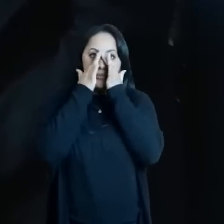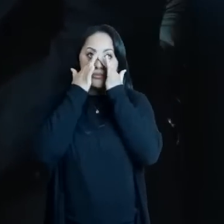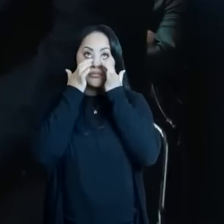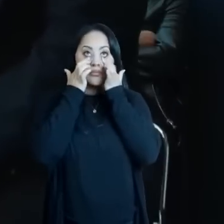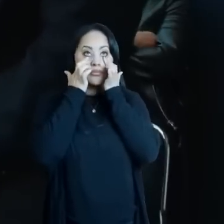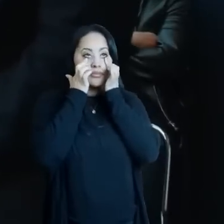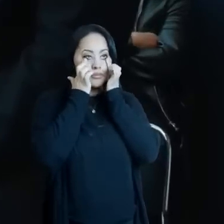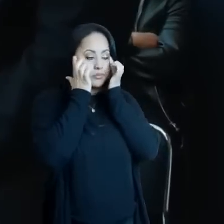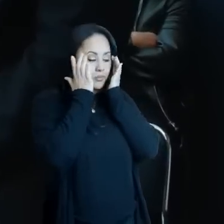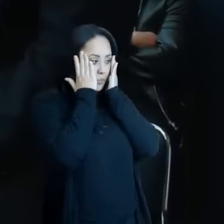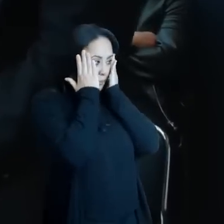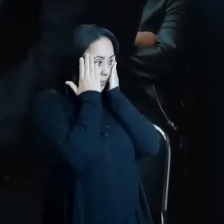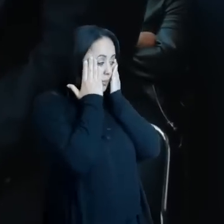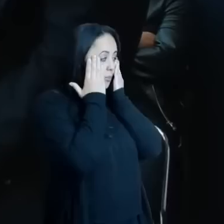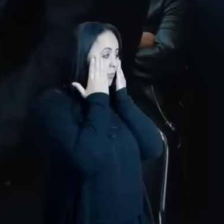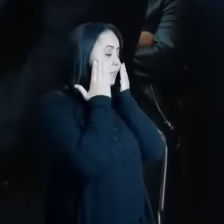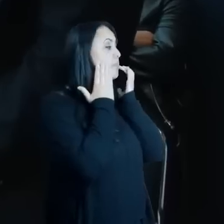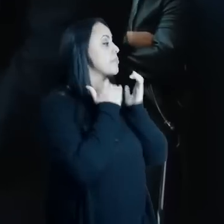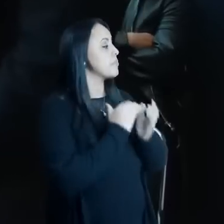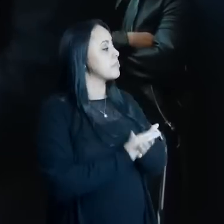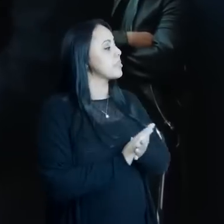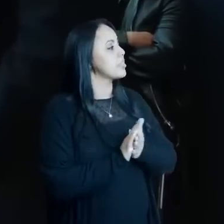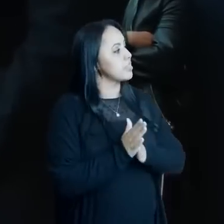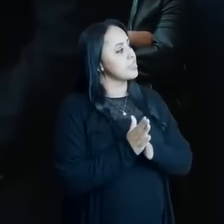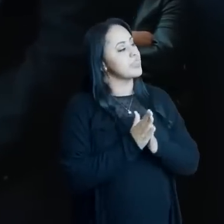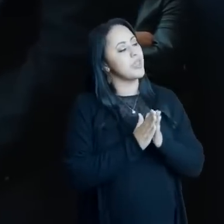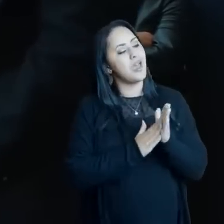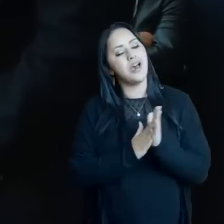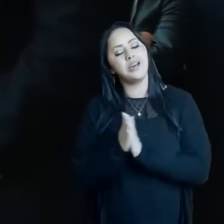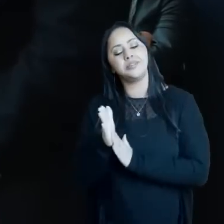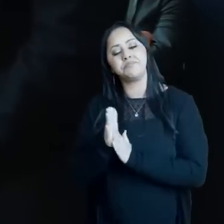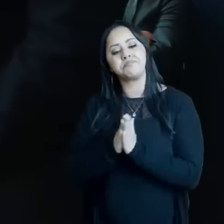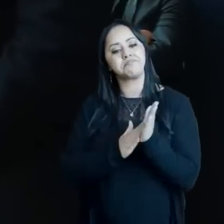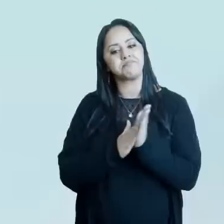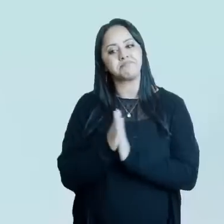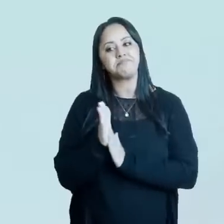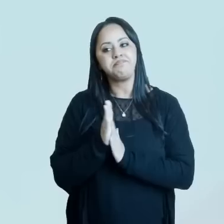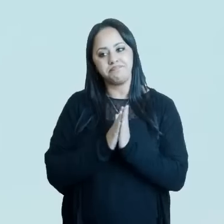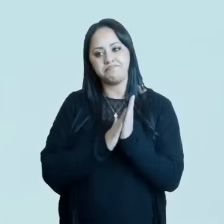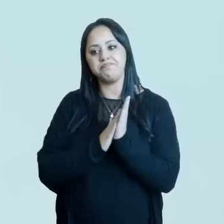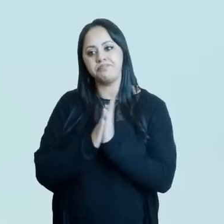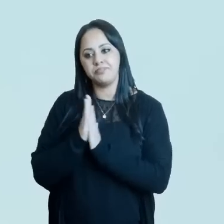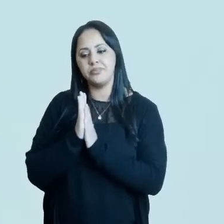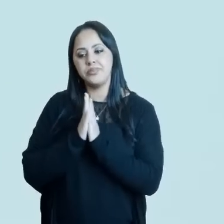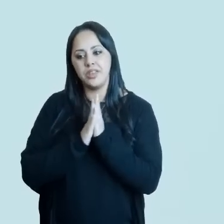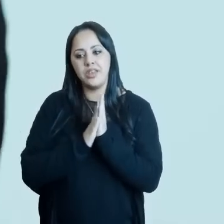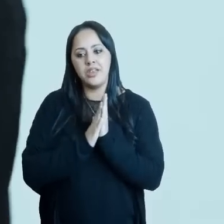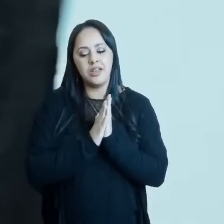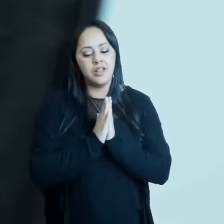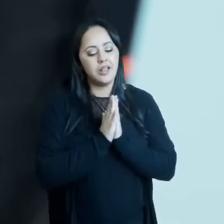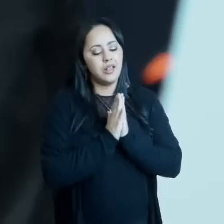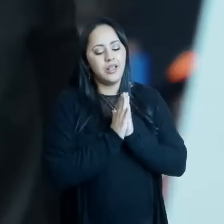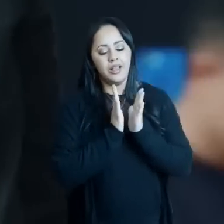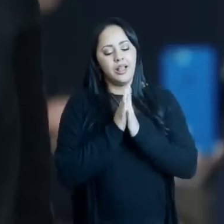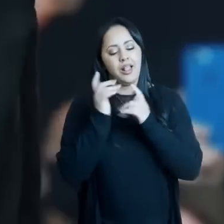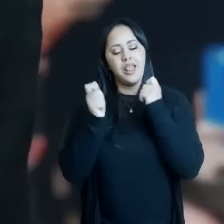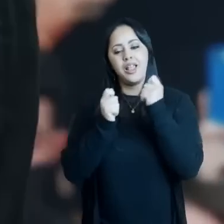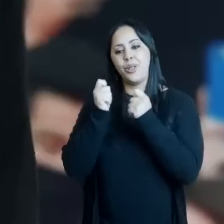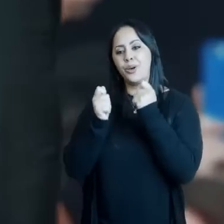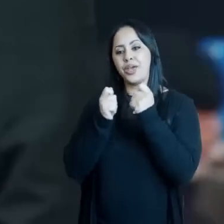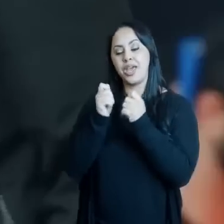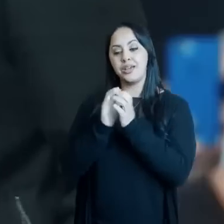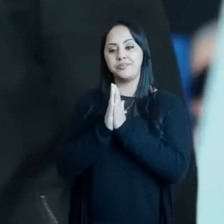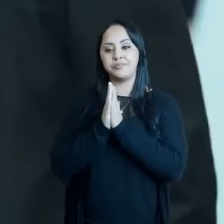Ainda que a figueira não floresça, ainda que a figueira não floresça. Oh, essa